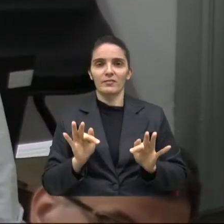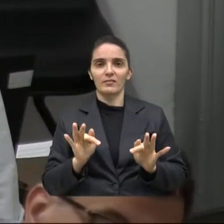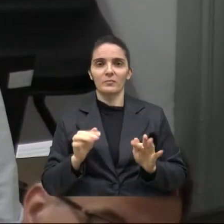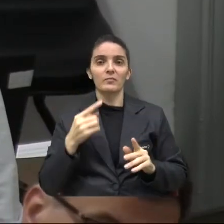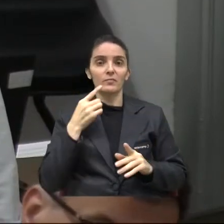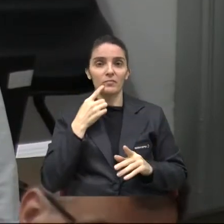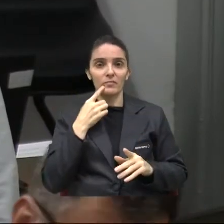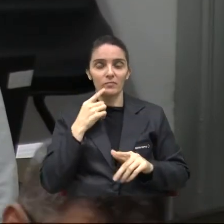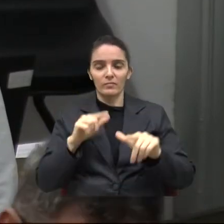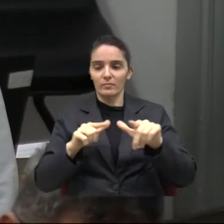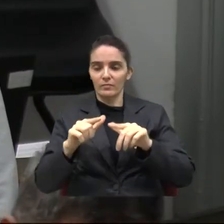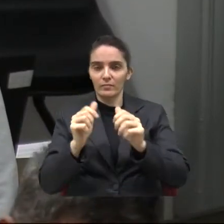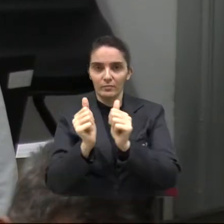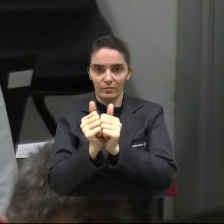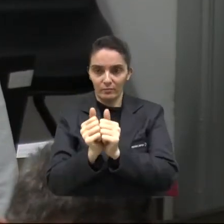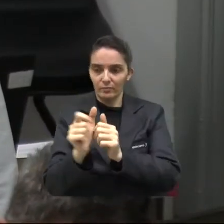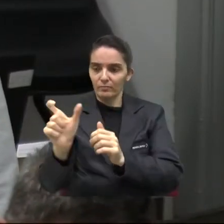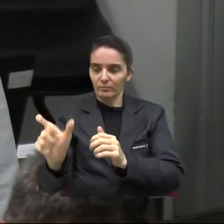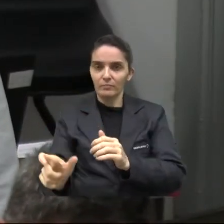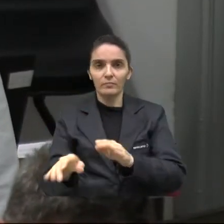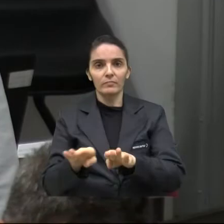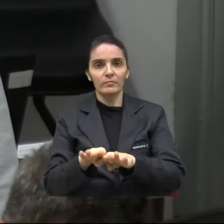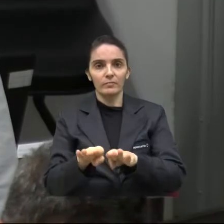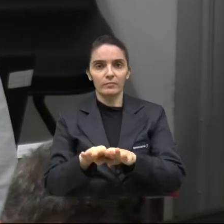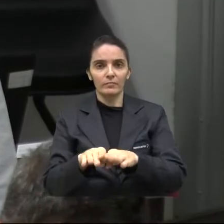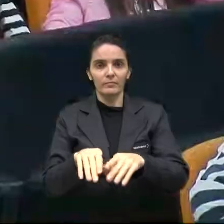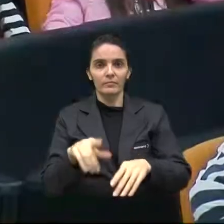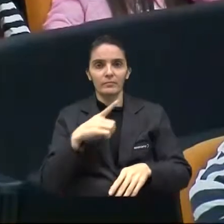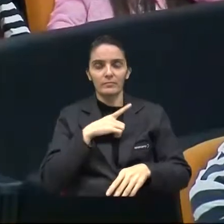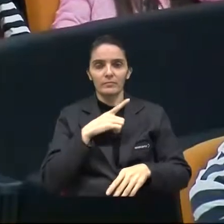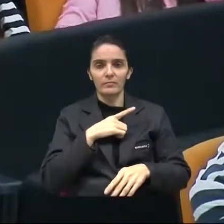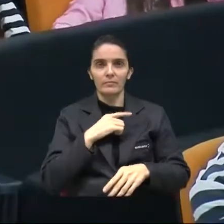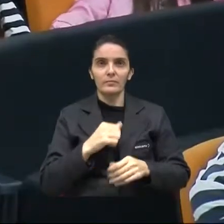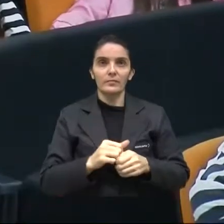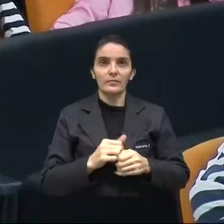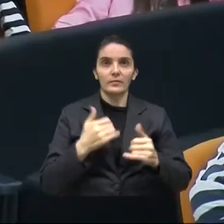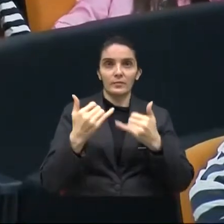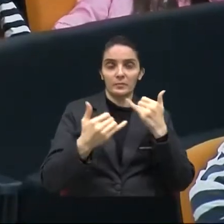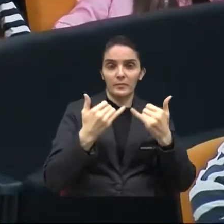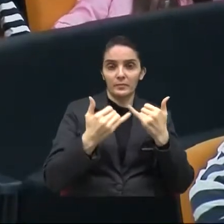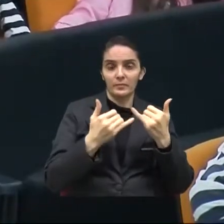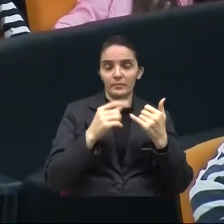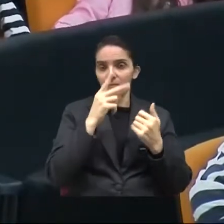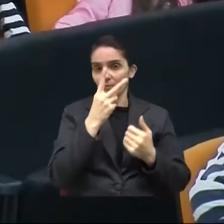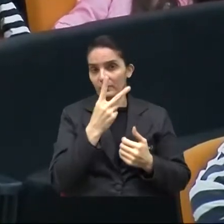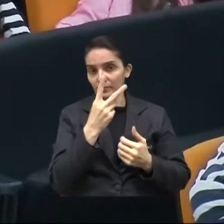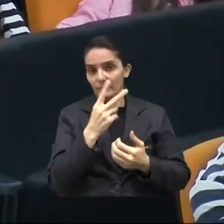né, Cris? Foi daí que partiu o apelido Tico e Teco, lembra?